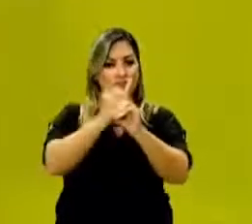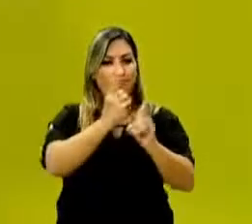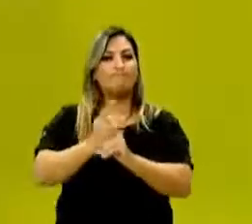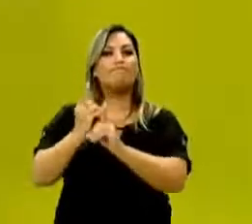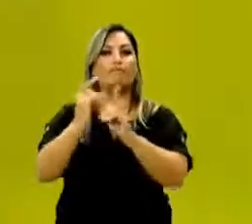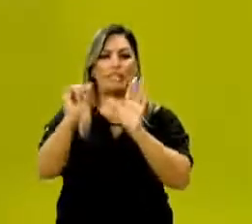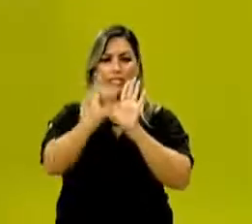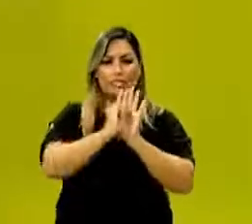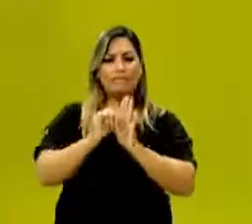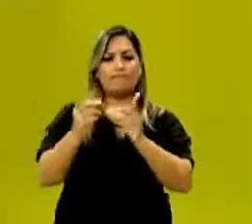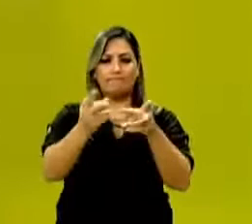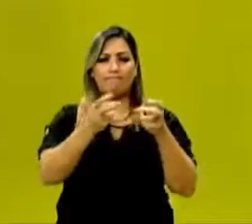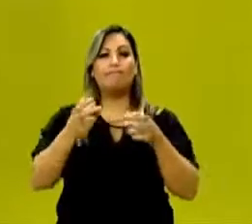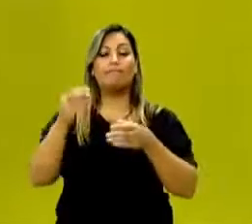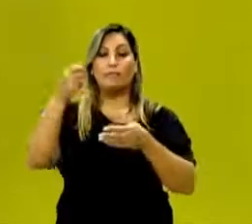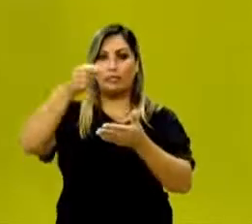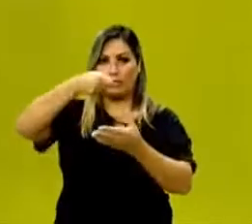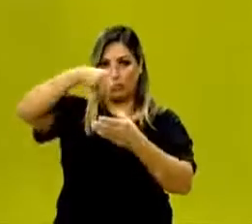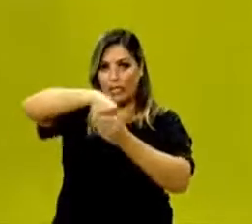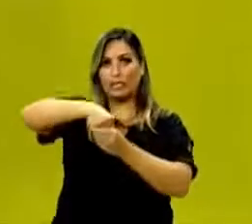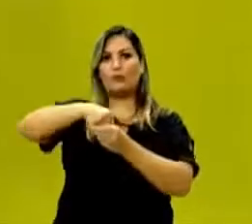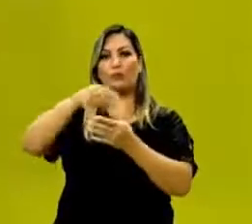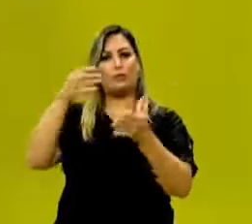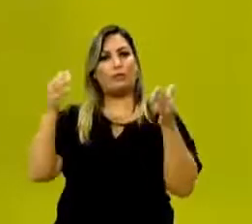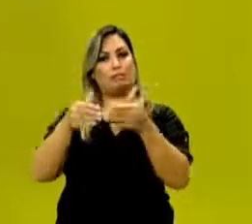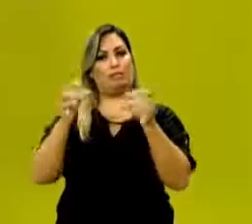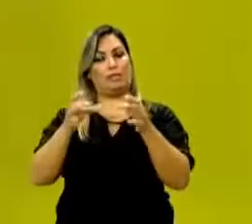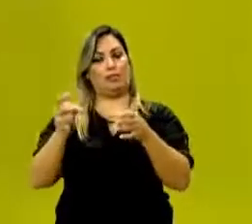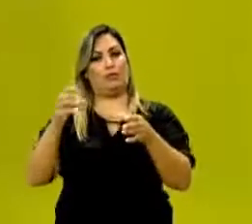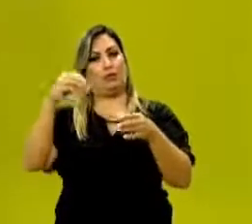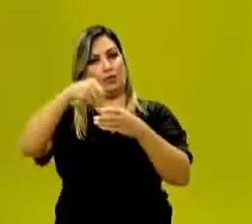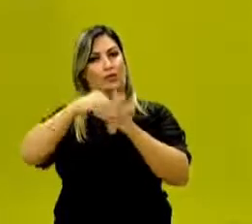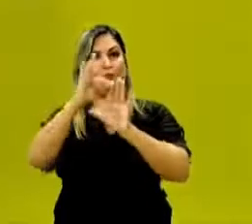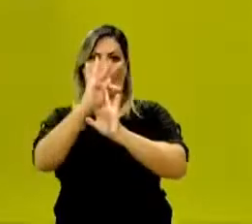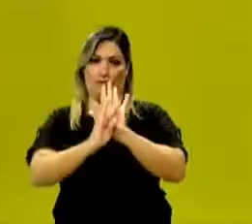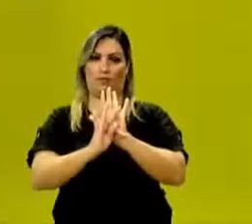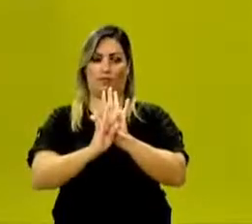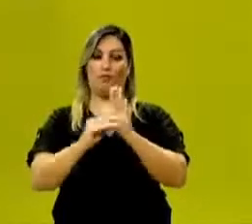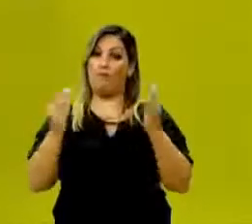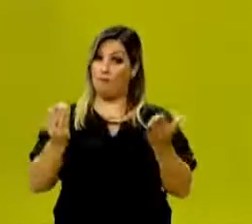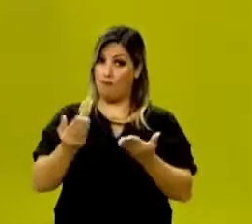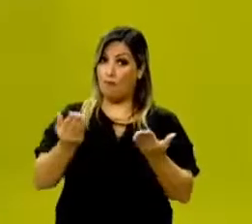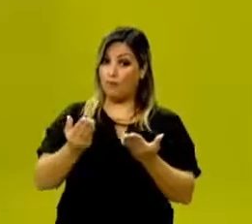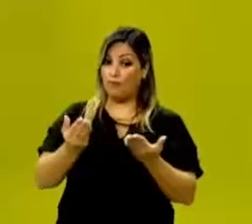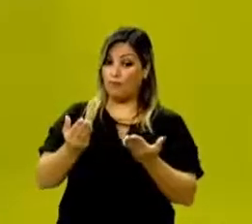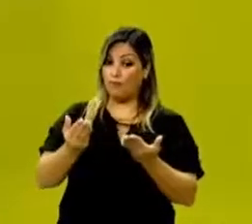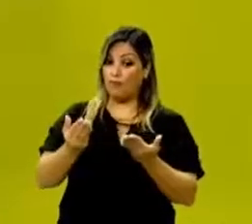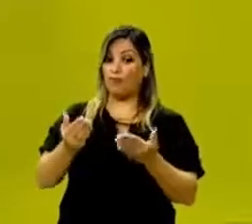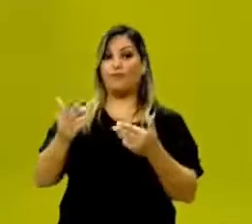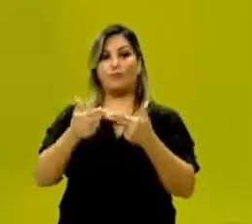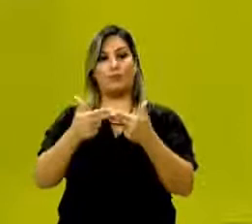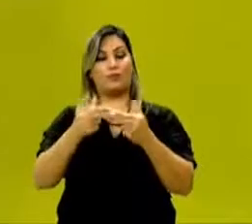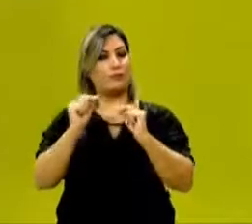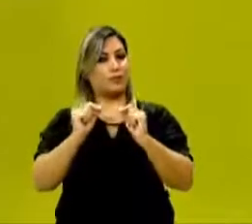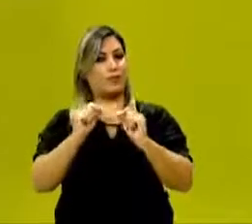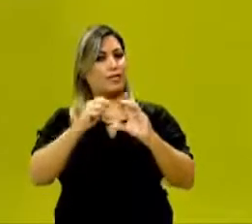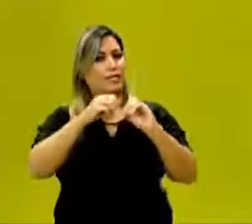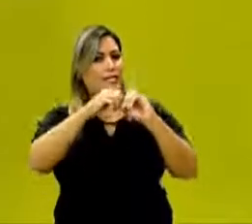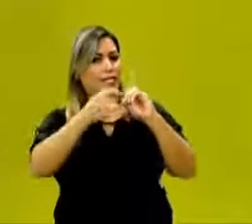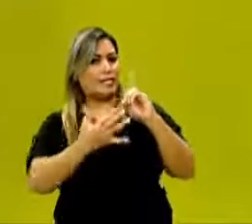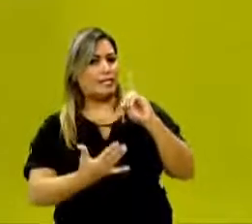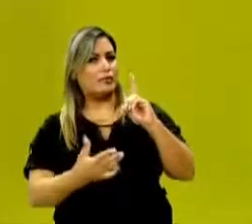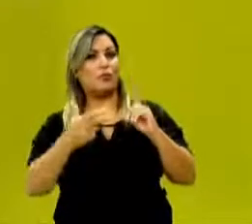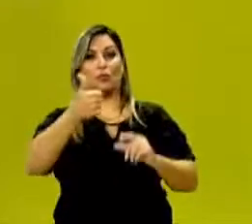identificar aquilo que é cobrado especificamente em um determinado texto. Hoje trabalharemos o